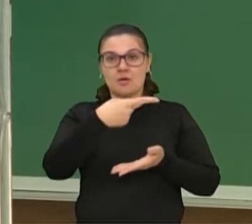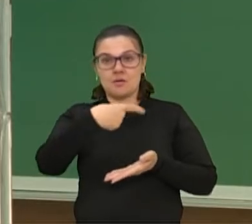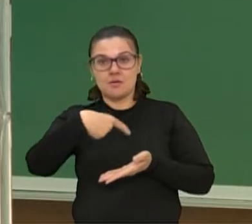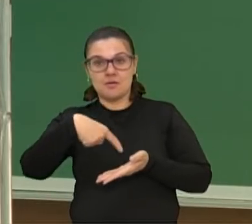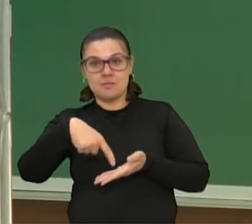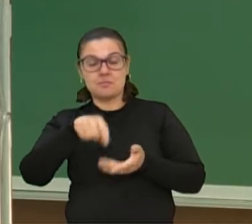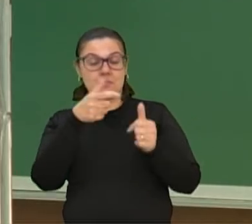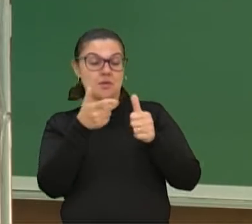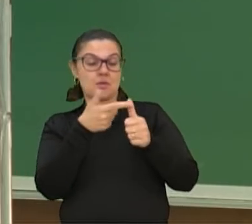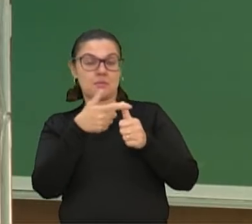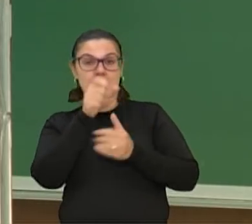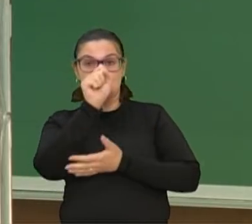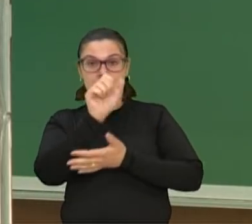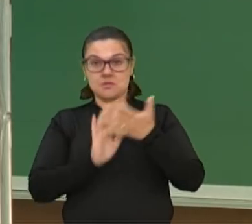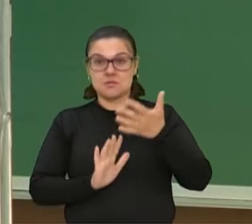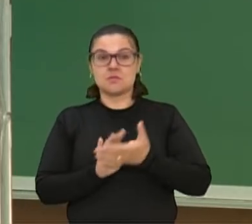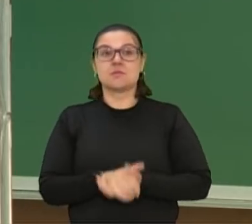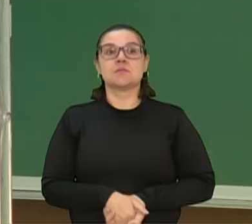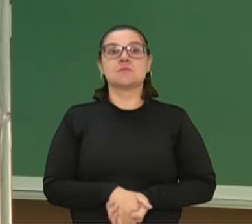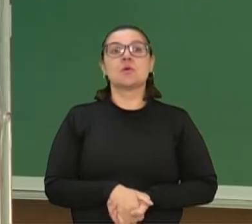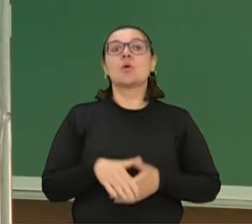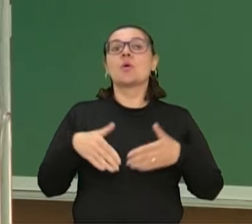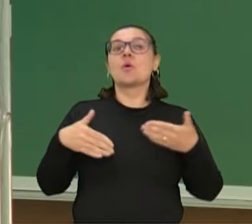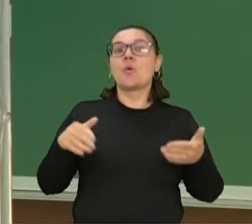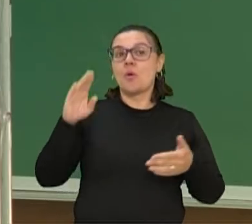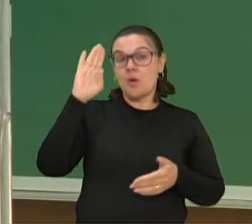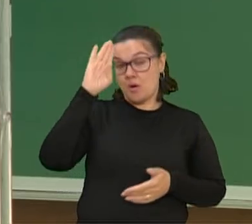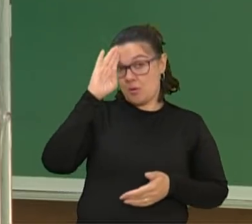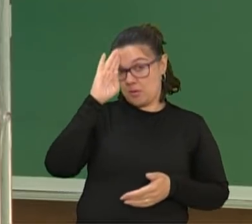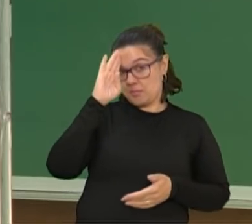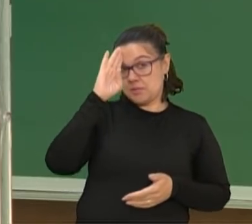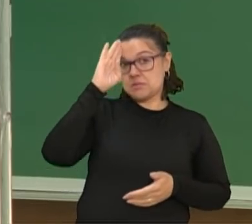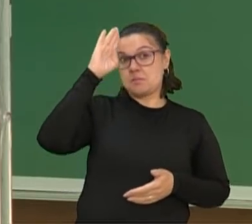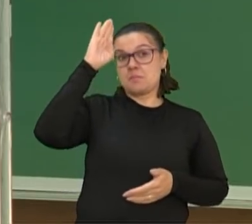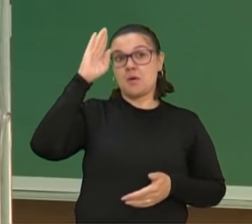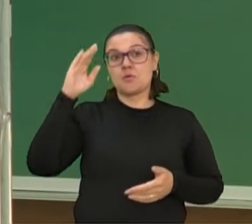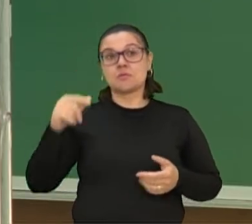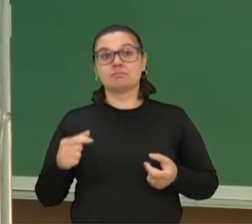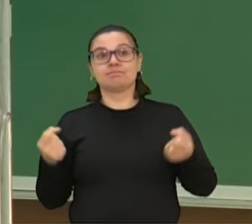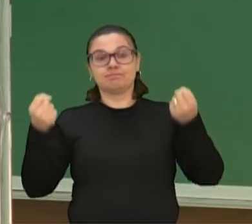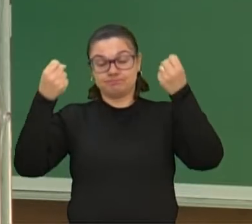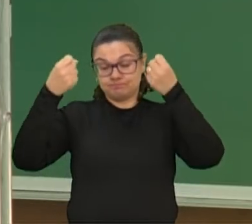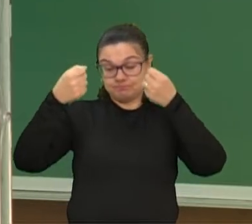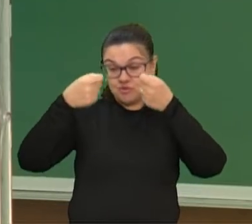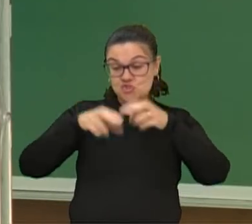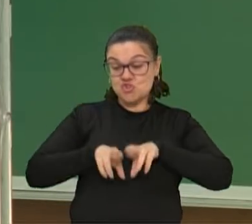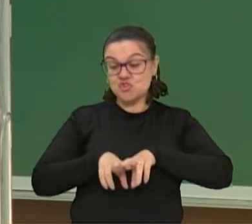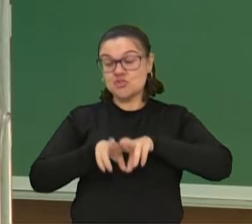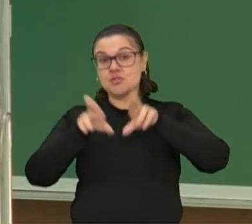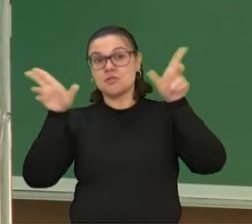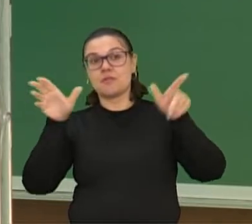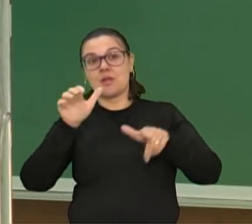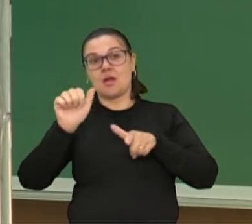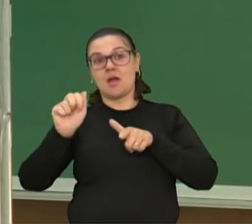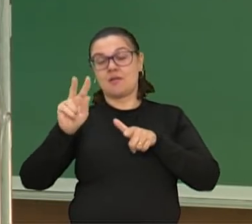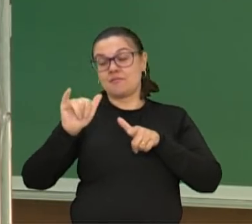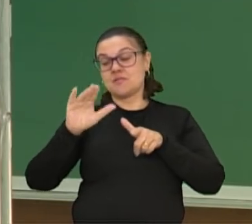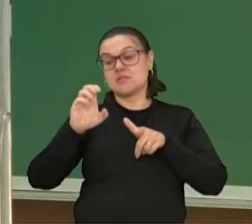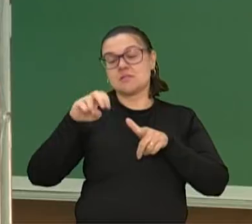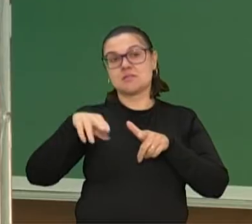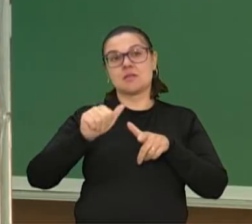Vamos então ao primeiro exercício. Afinal, qual é a principal distinção entre Avicena